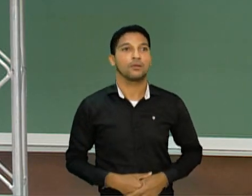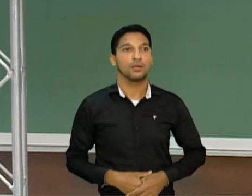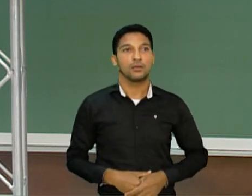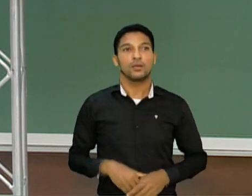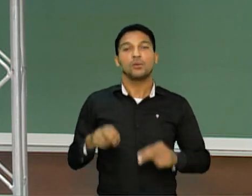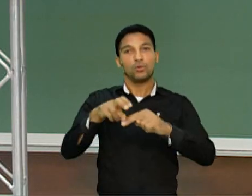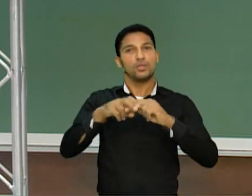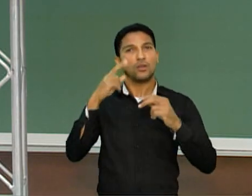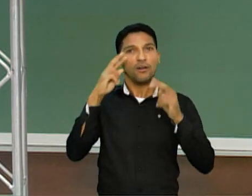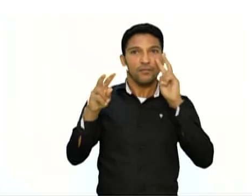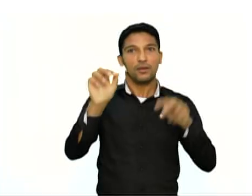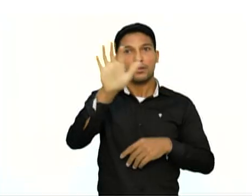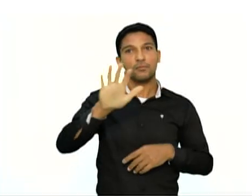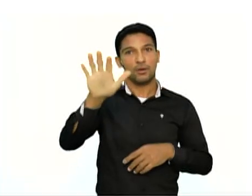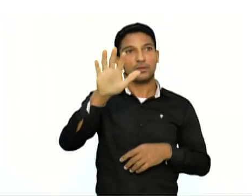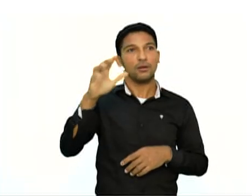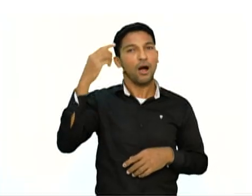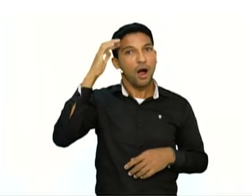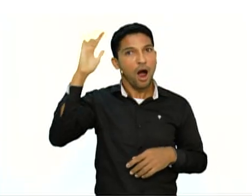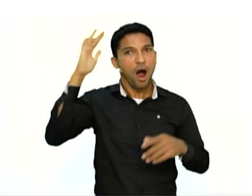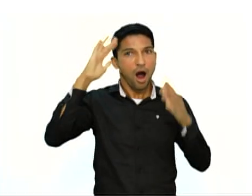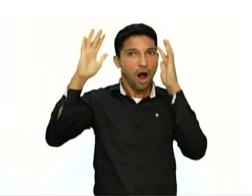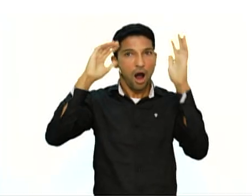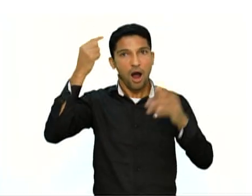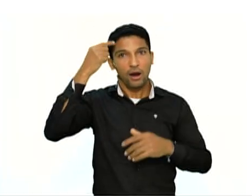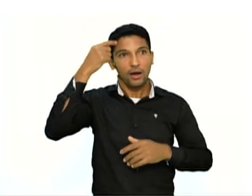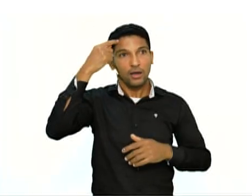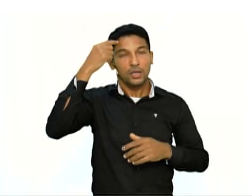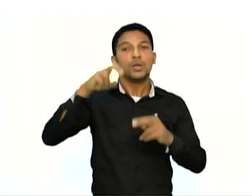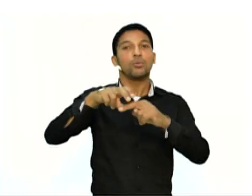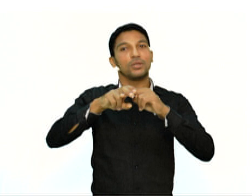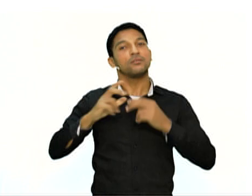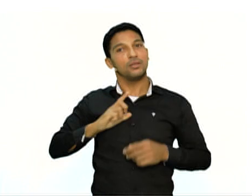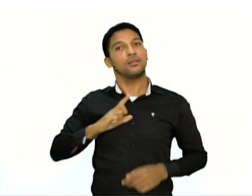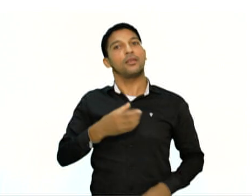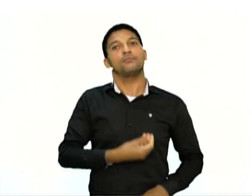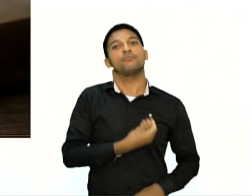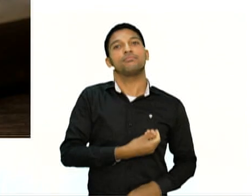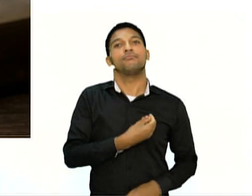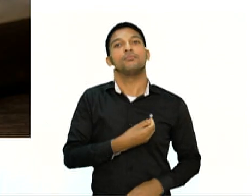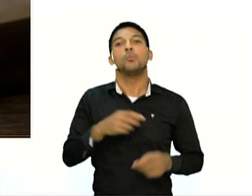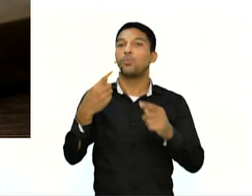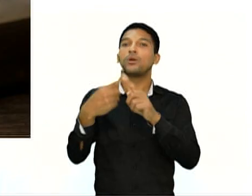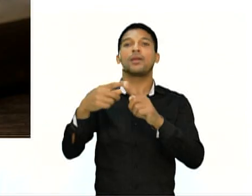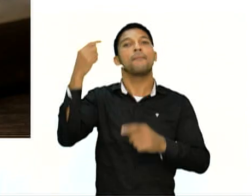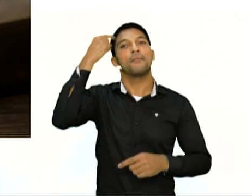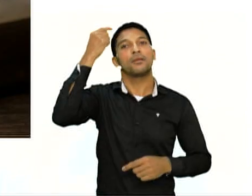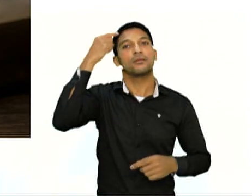esse serzinho aqui, ó, pensante. Então, ele está garantindo a sua existência a partir do momento que ele pensa.